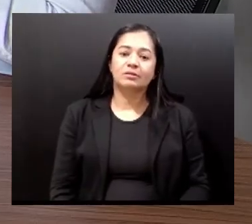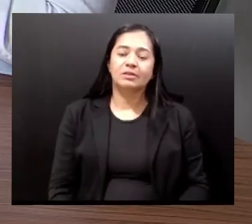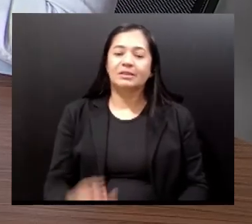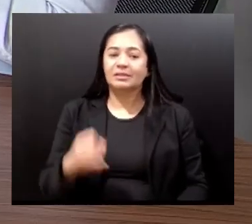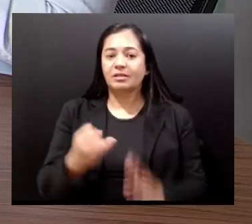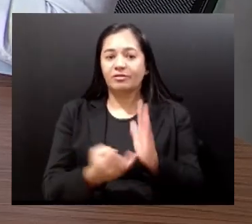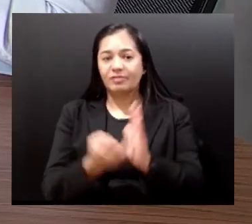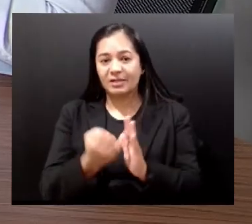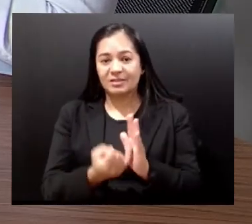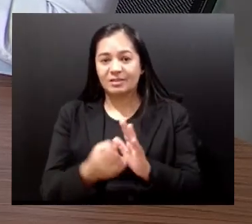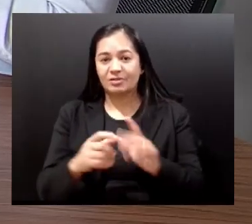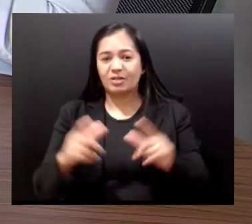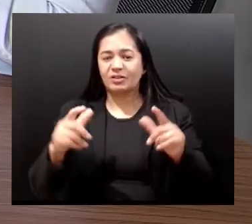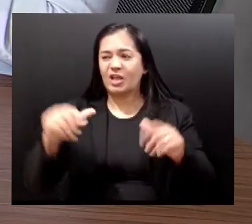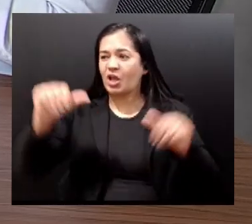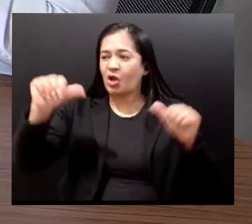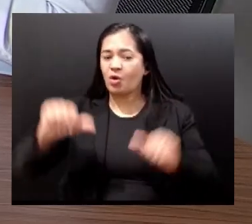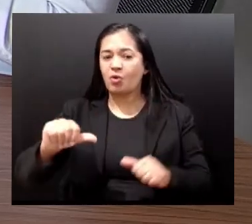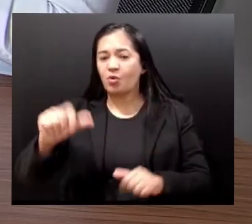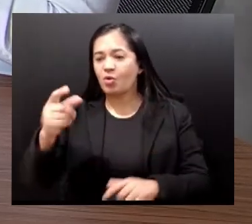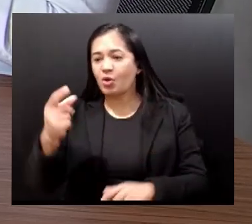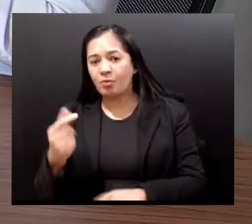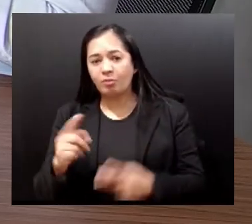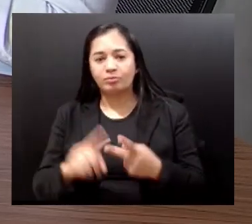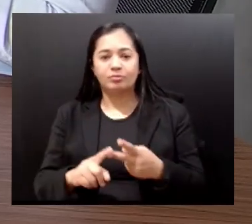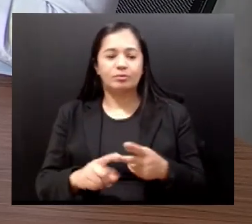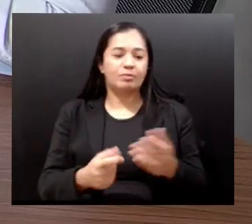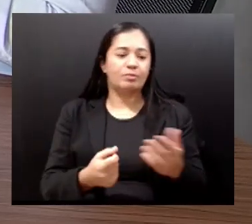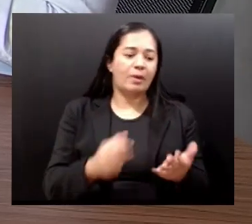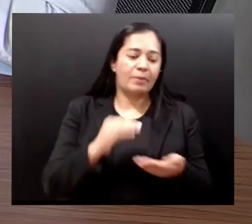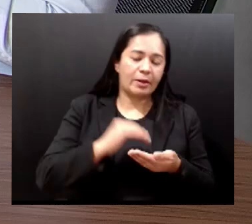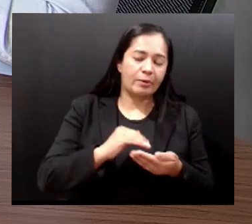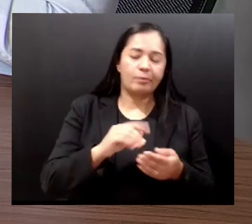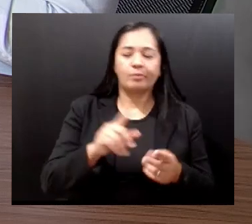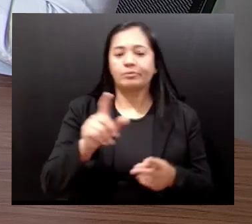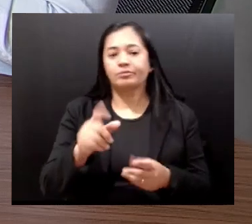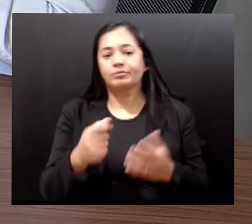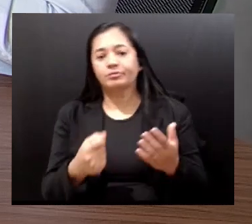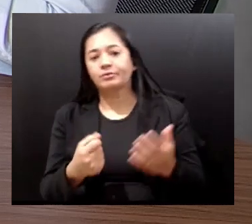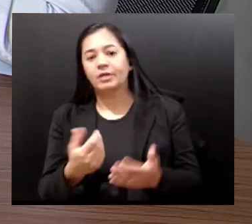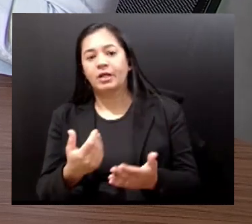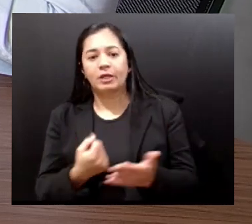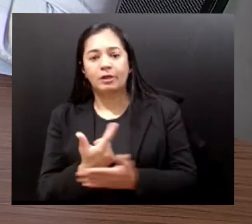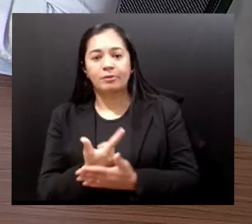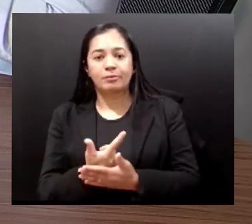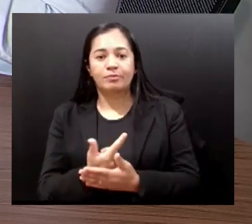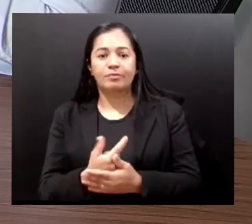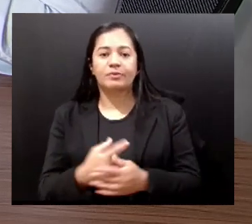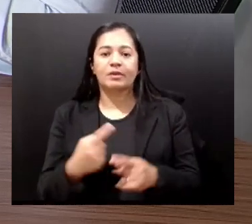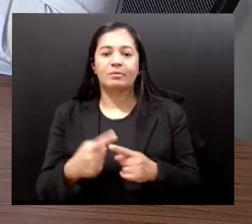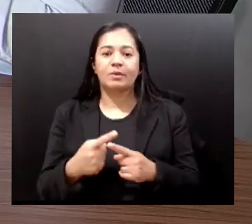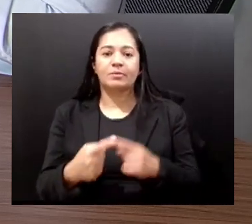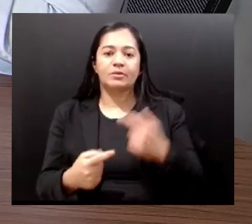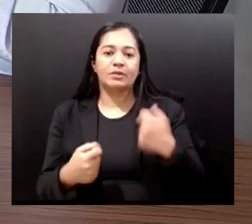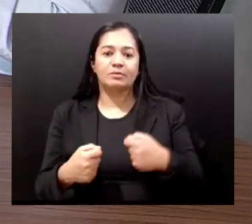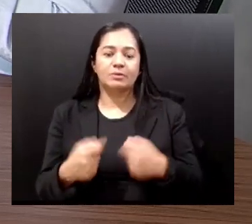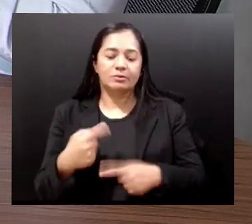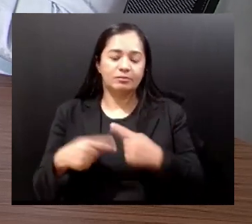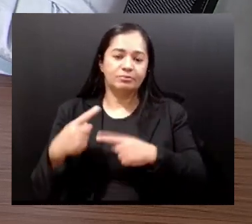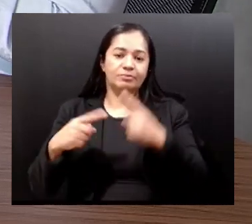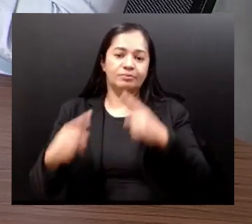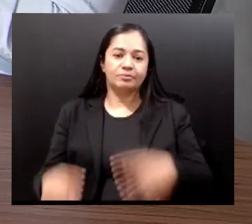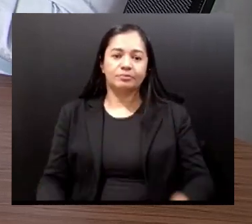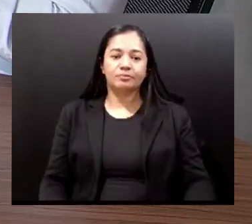É ruim para os preços, é ruim para quem poupa, é ruim para quem consome e também para quem precisa se alavancar. Para a gente finalizar aqui, Diego,